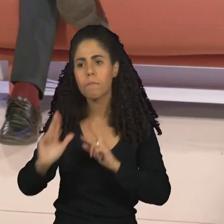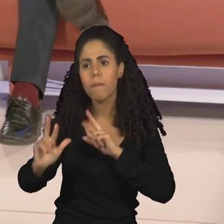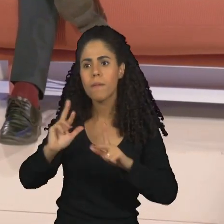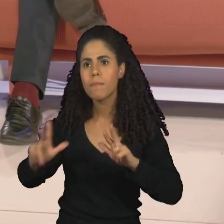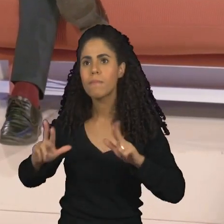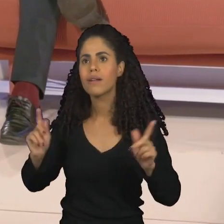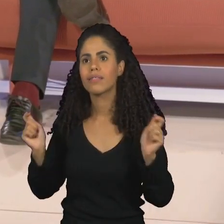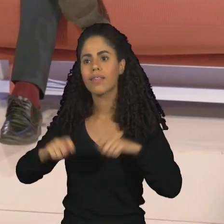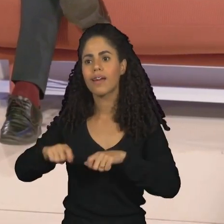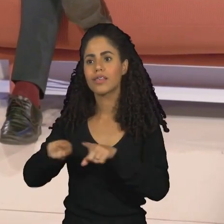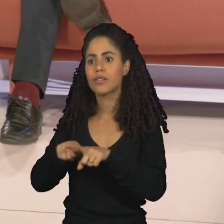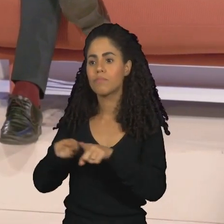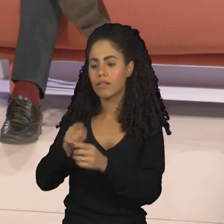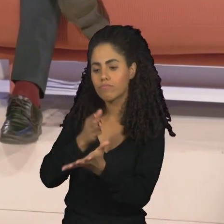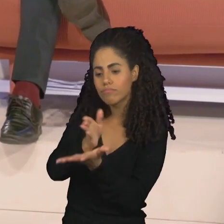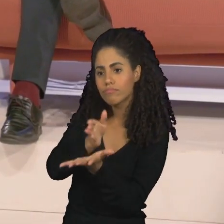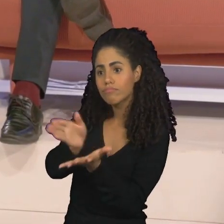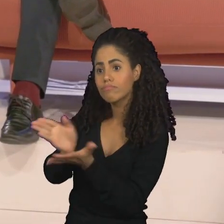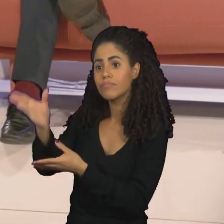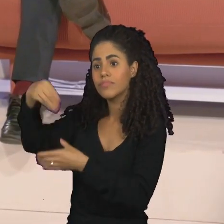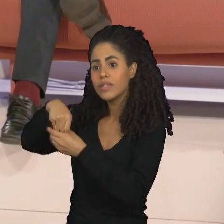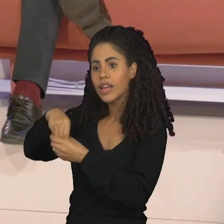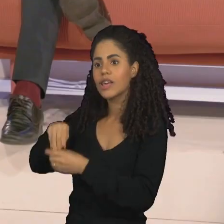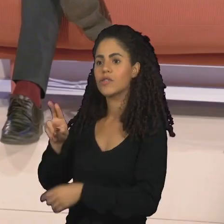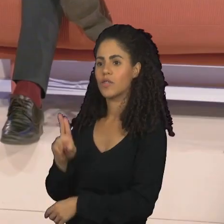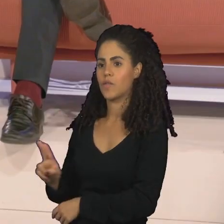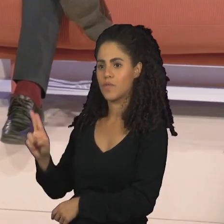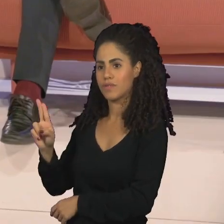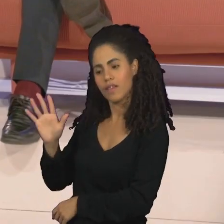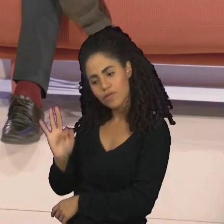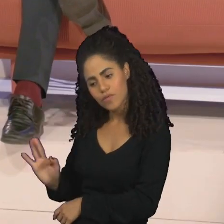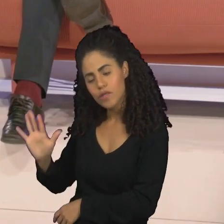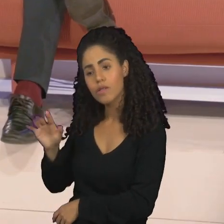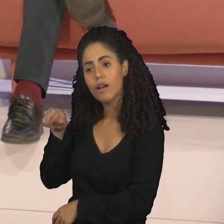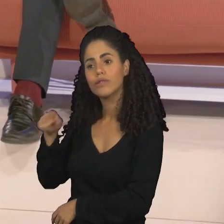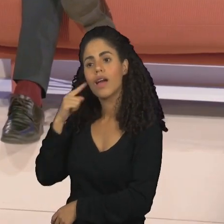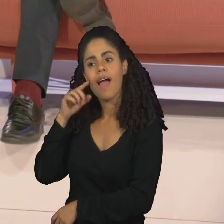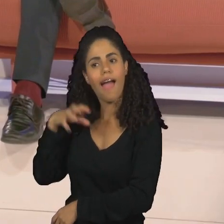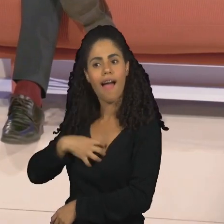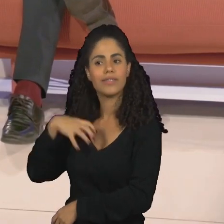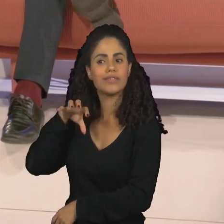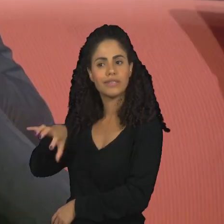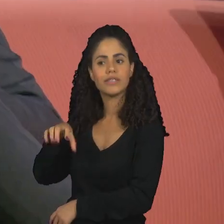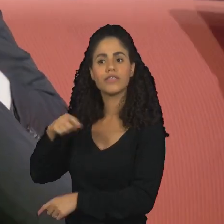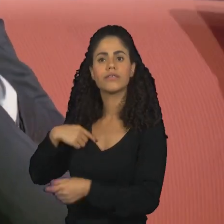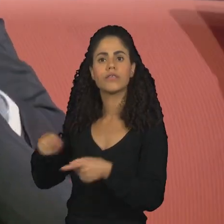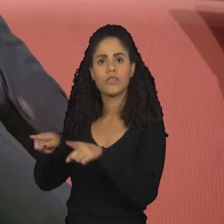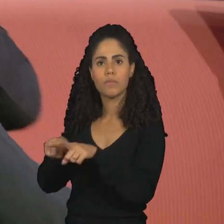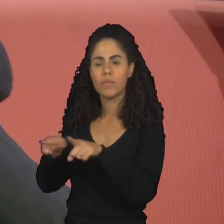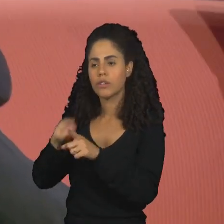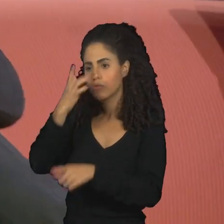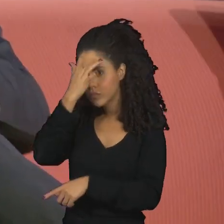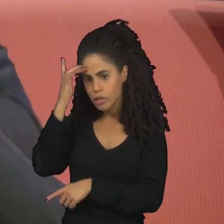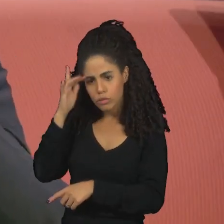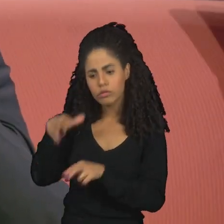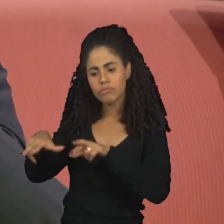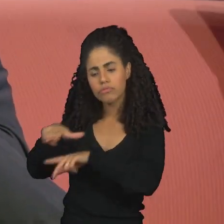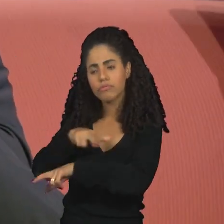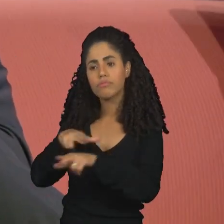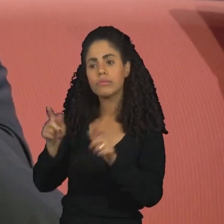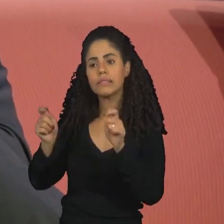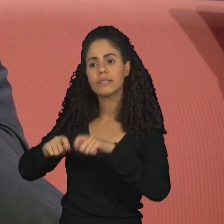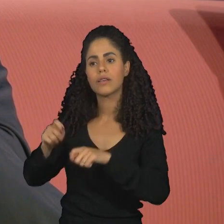departamentos, faculdades, mas a universidade é essa orquestração, né, de autonomias que favorece para que as